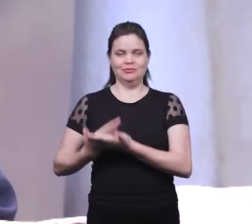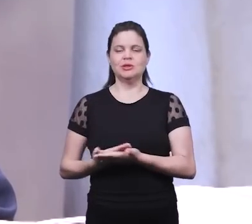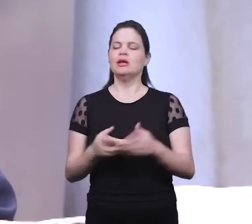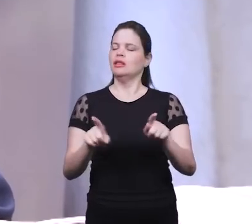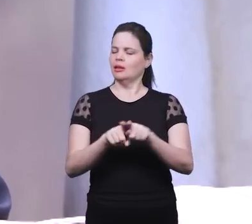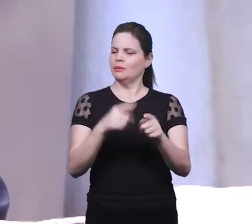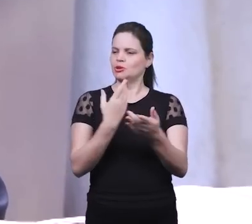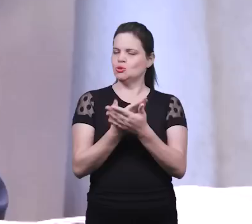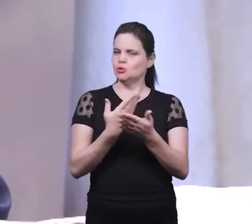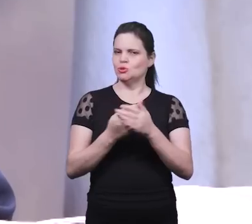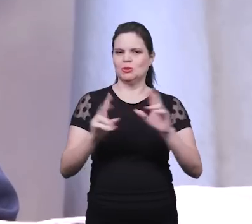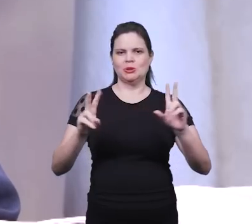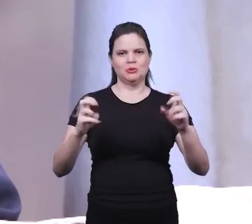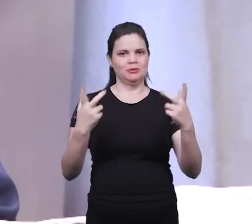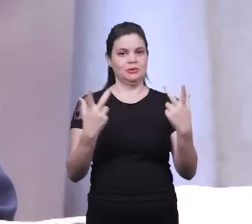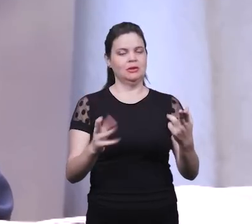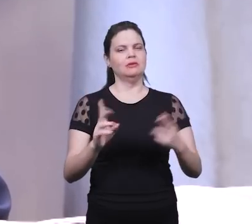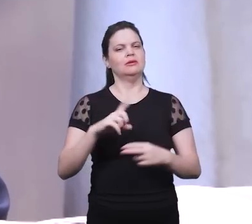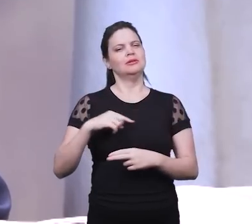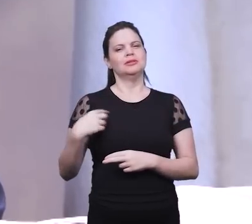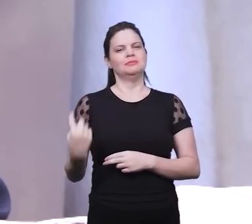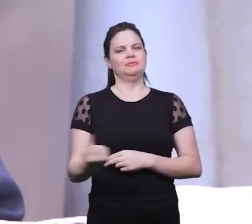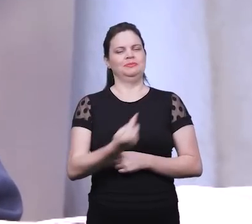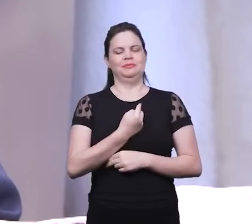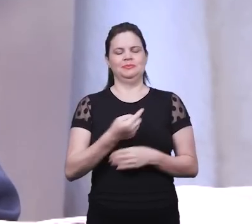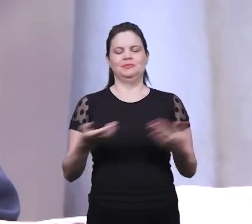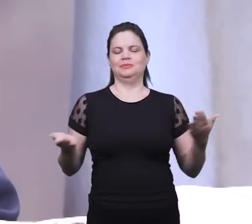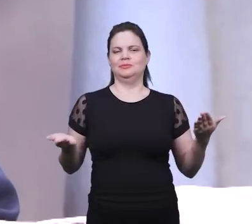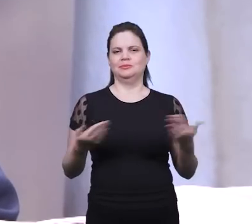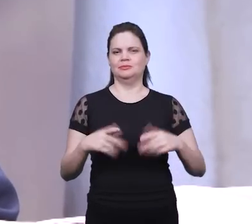estudioso do assunto também. E para nós é muito